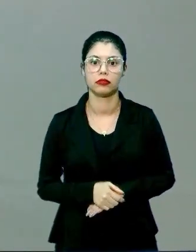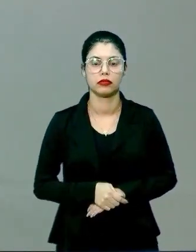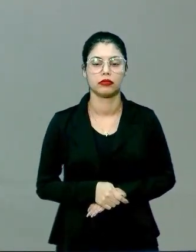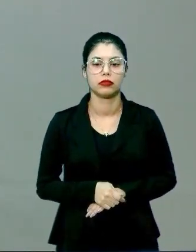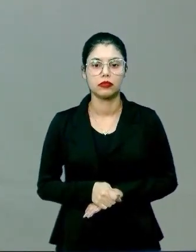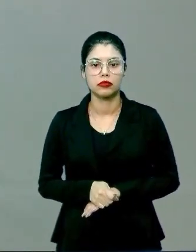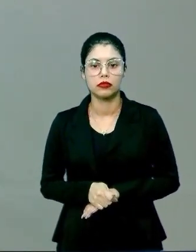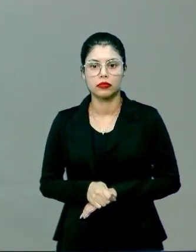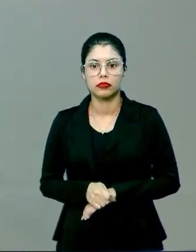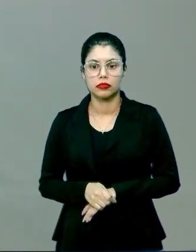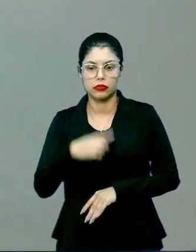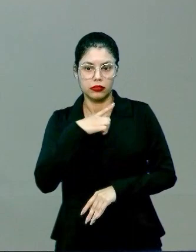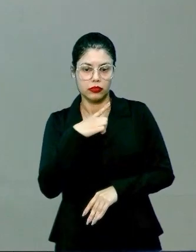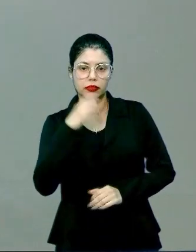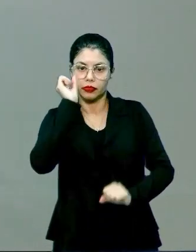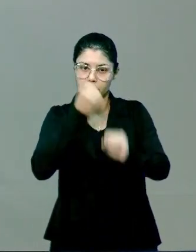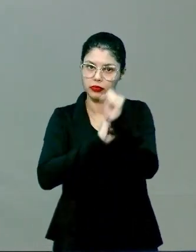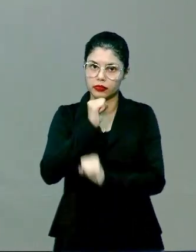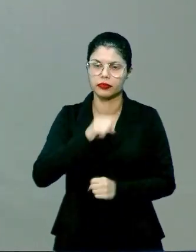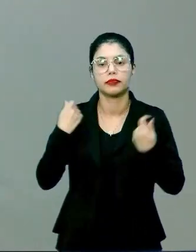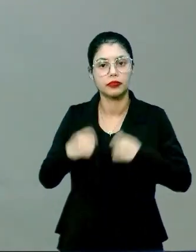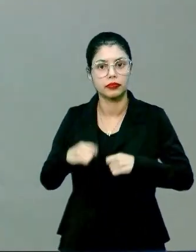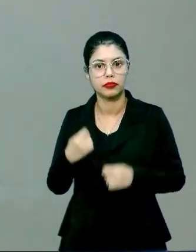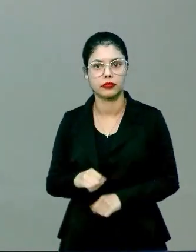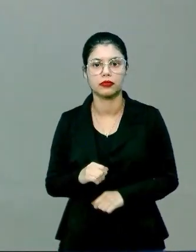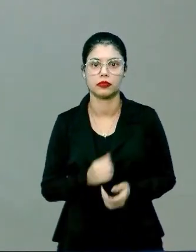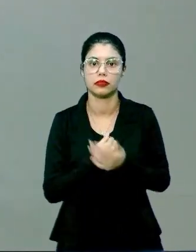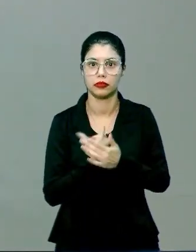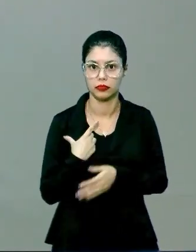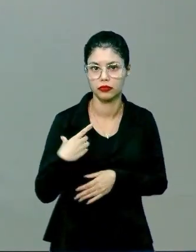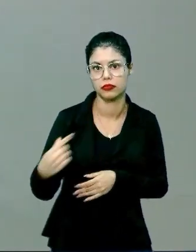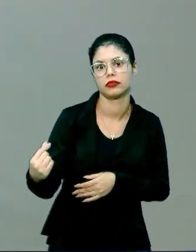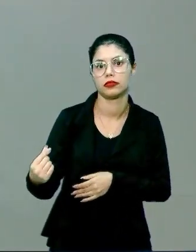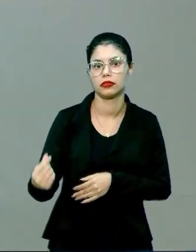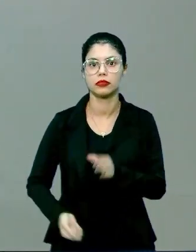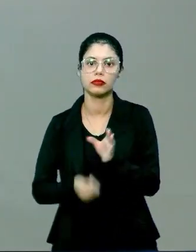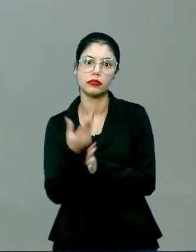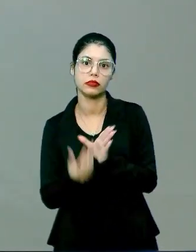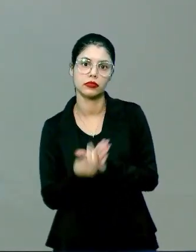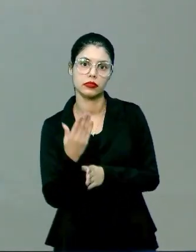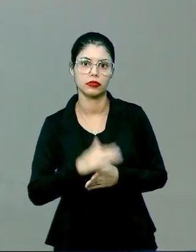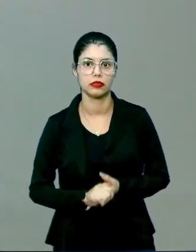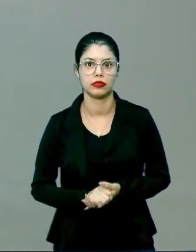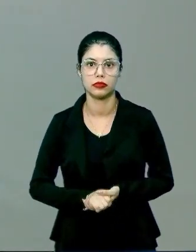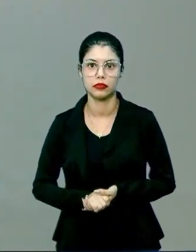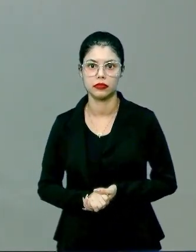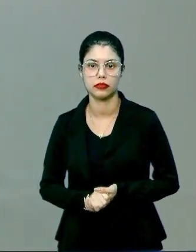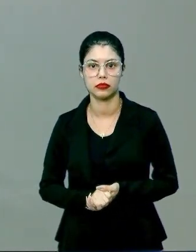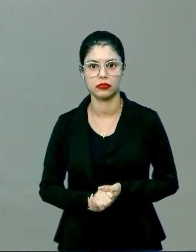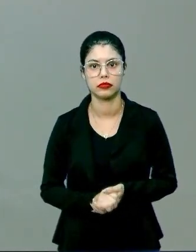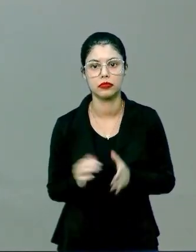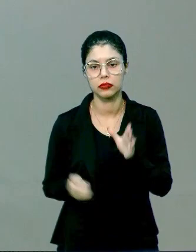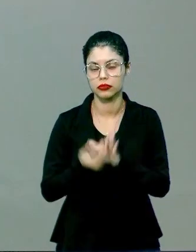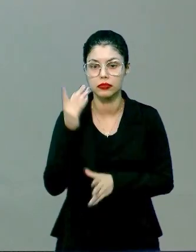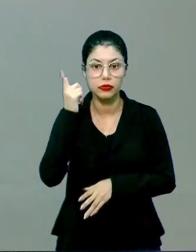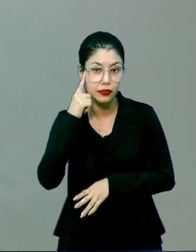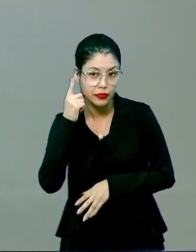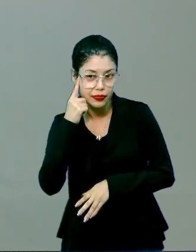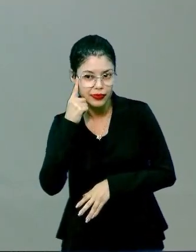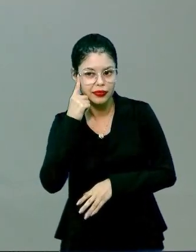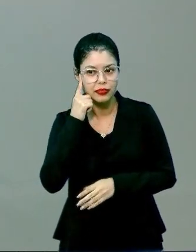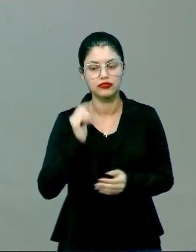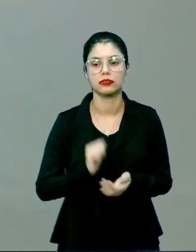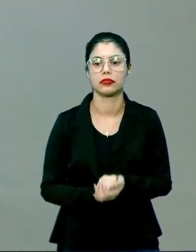Né? O Brasil estava se industrializando e precisava se escoar essa produção. Então, eles criaram, né, pensaram